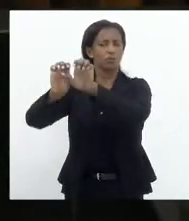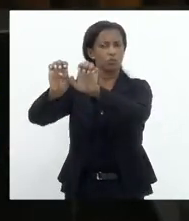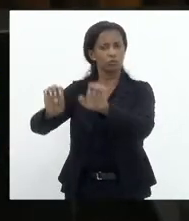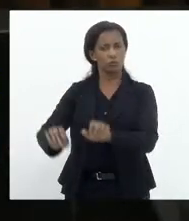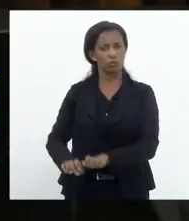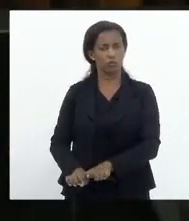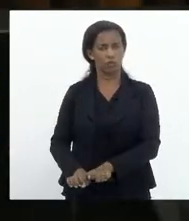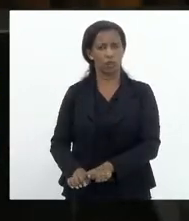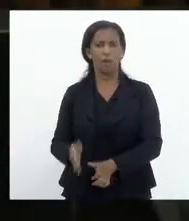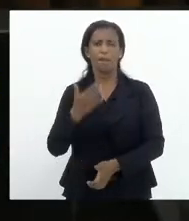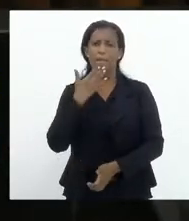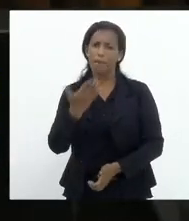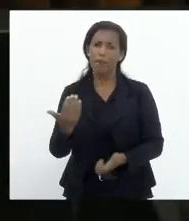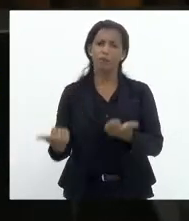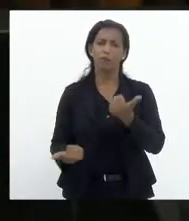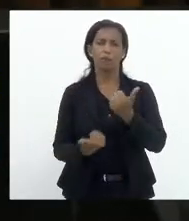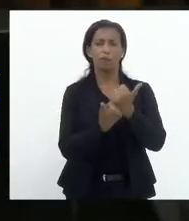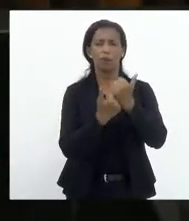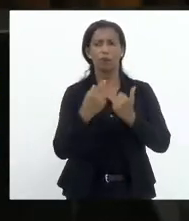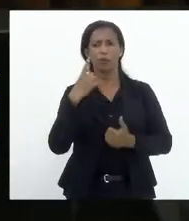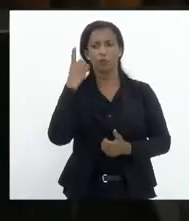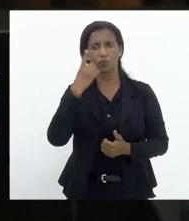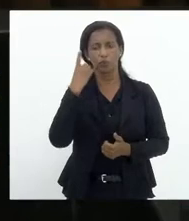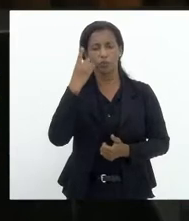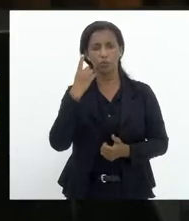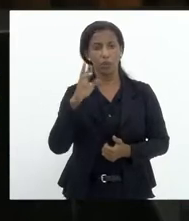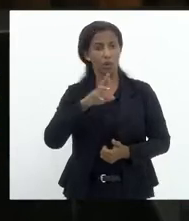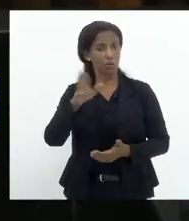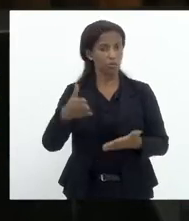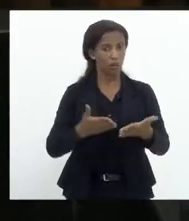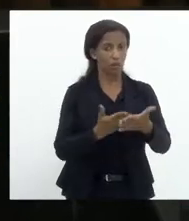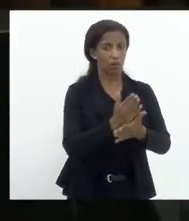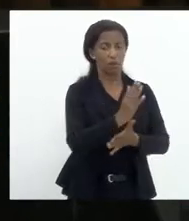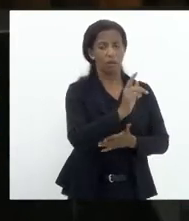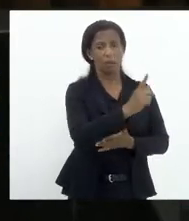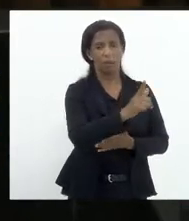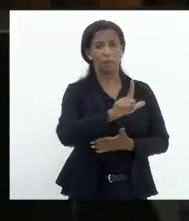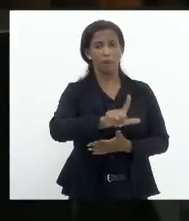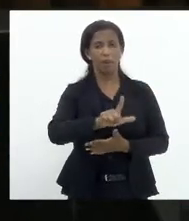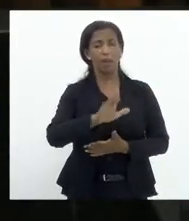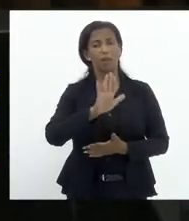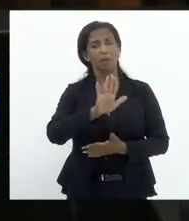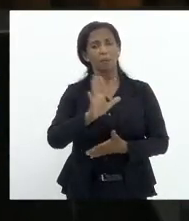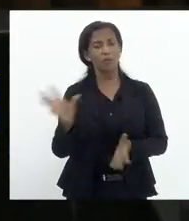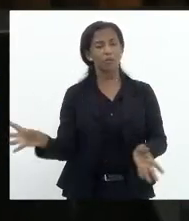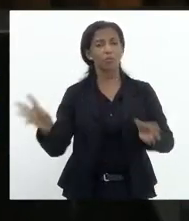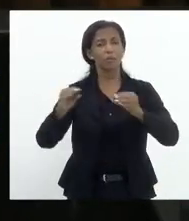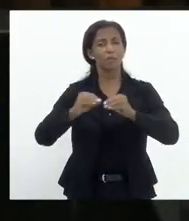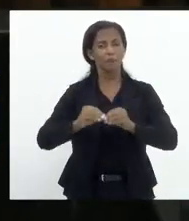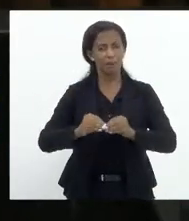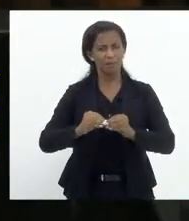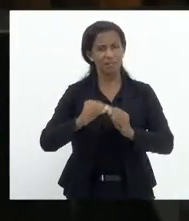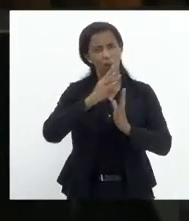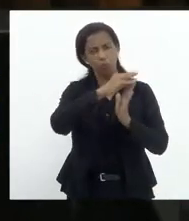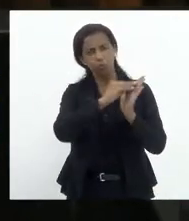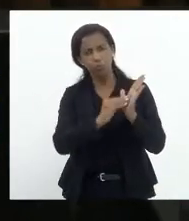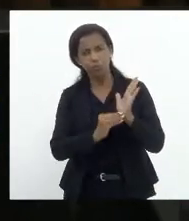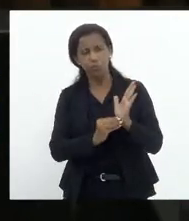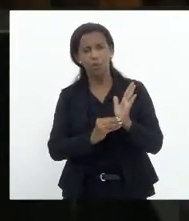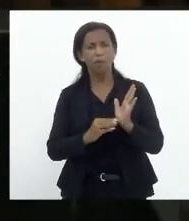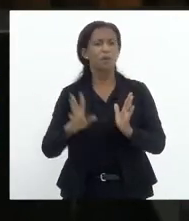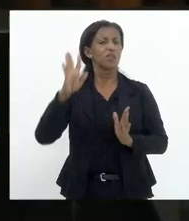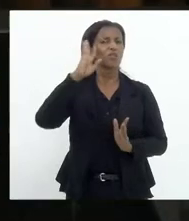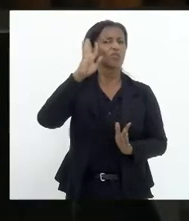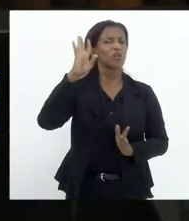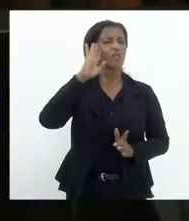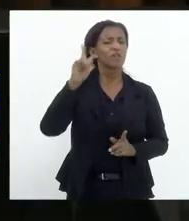estrutural peço apoio dos deputados e deputadas não só para aprovação do pele pode para sua implementação e para que a gente